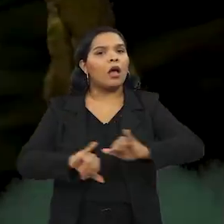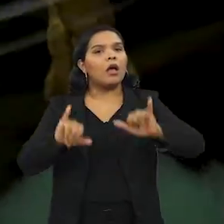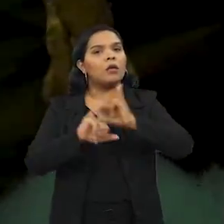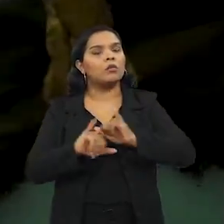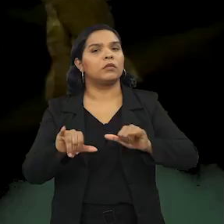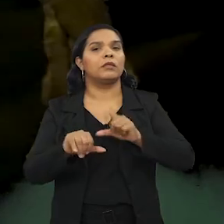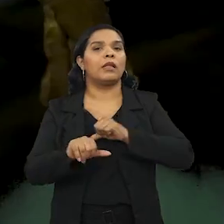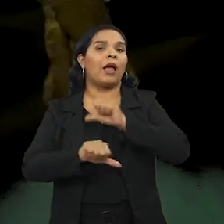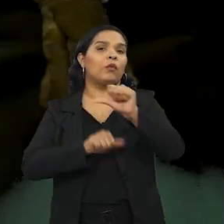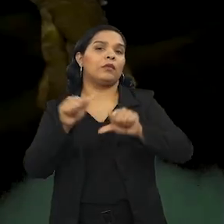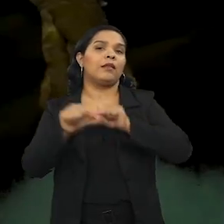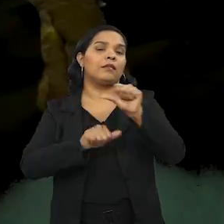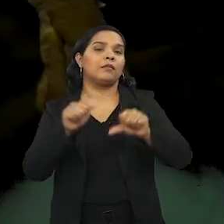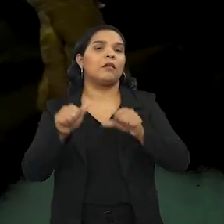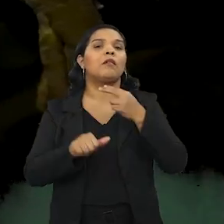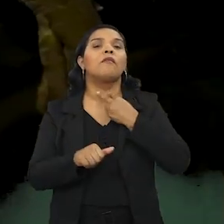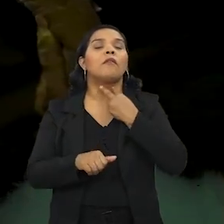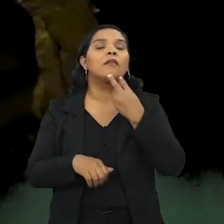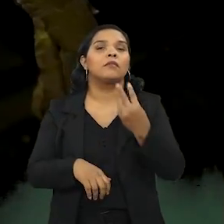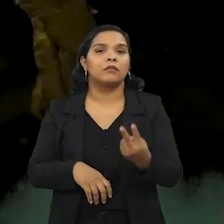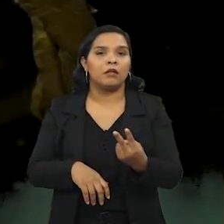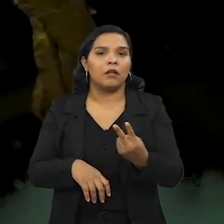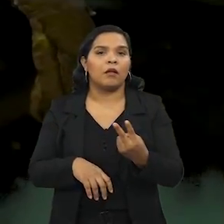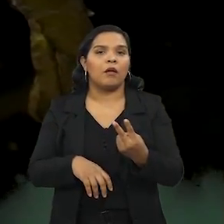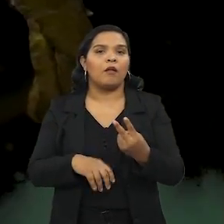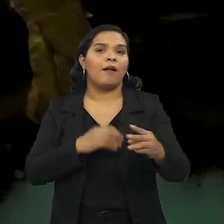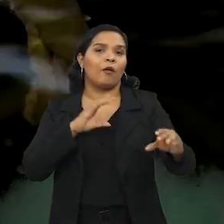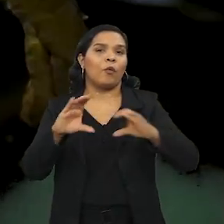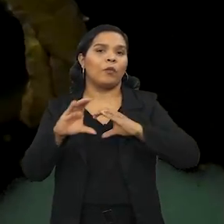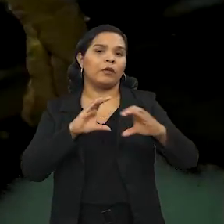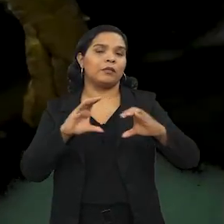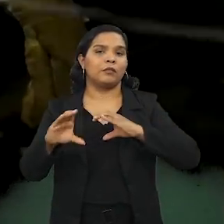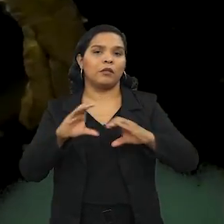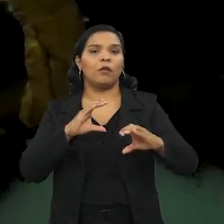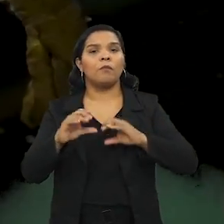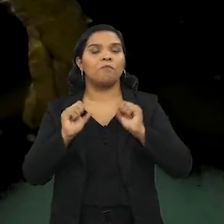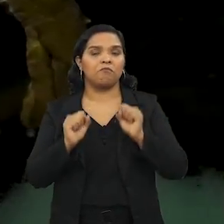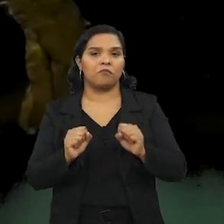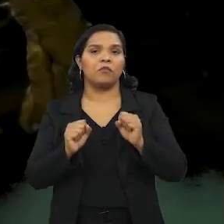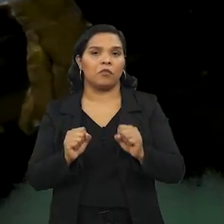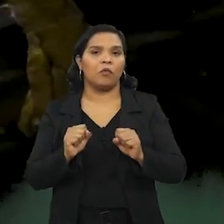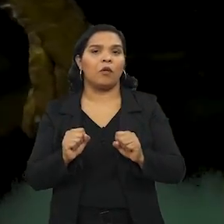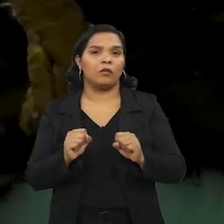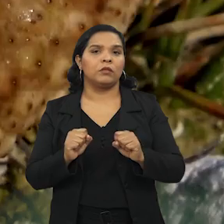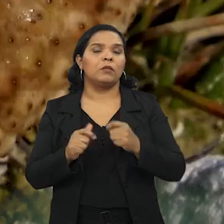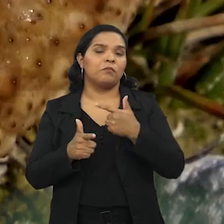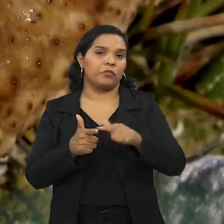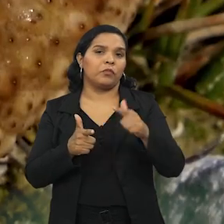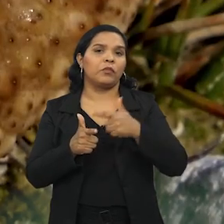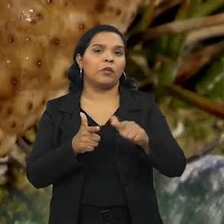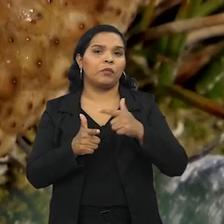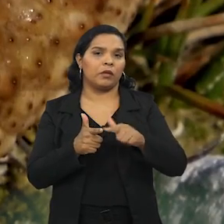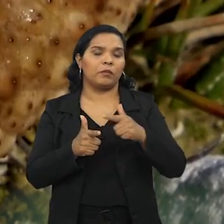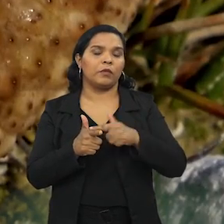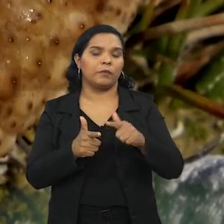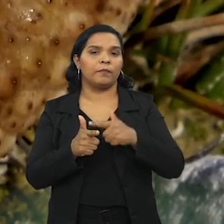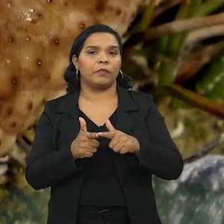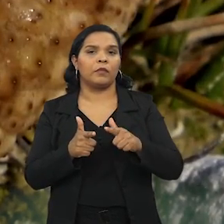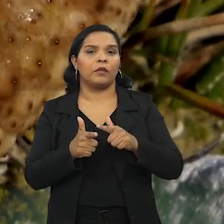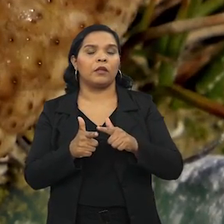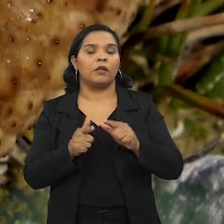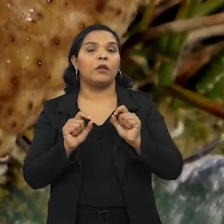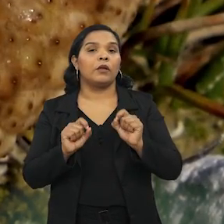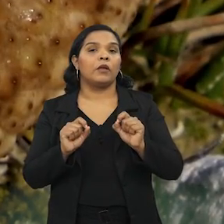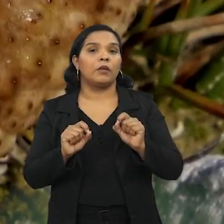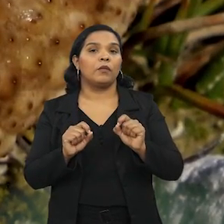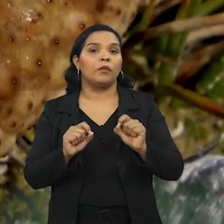nessa vocalização, o canal de comunicação pode ser degradado, e aí o sinal que